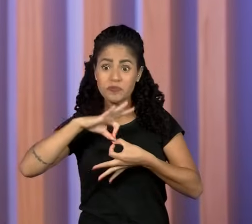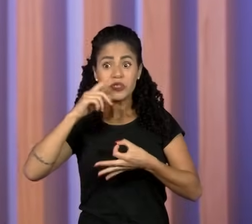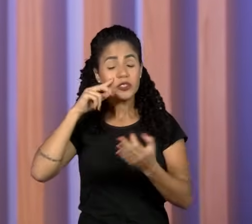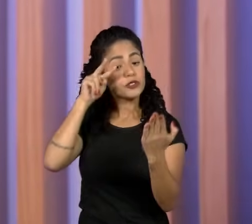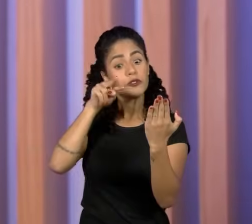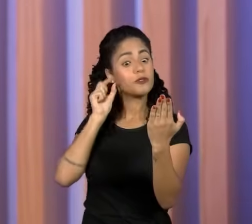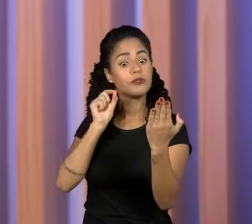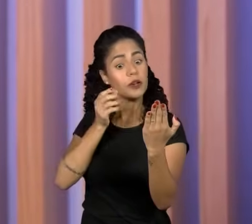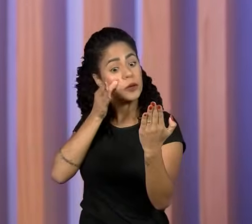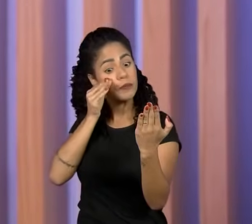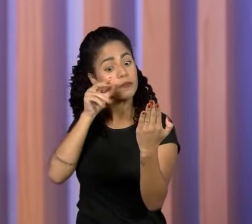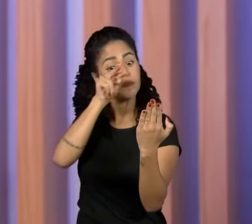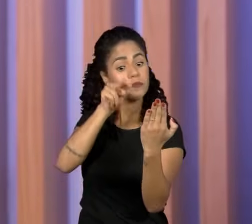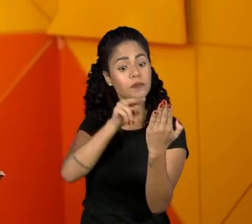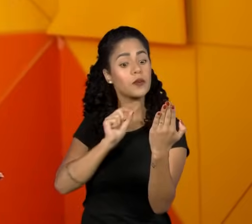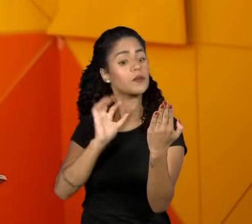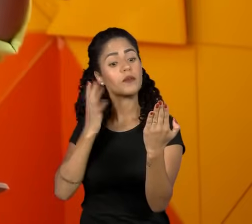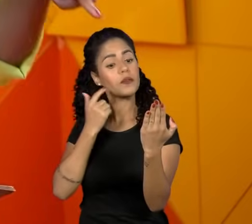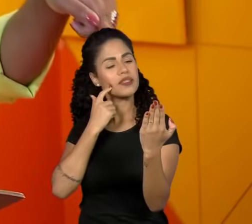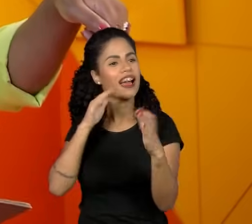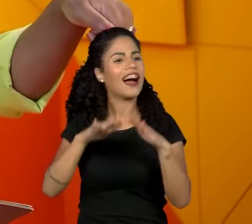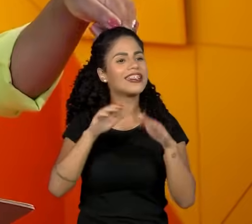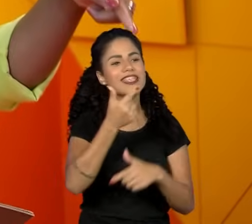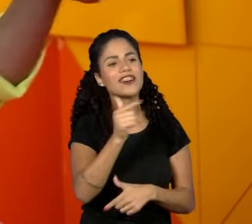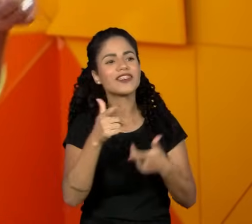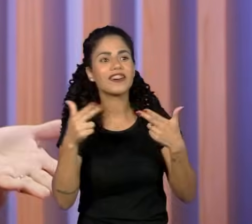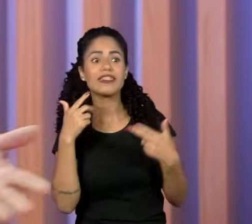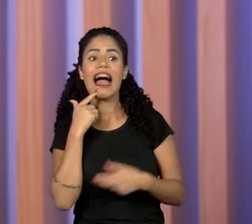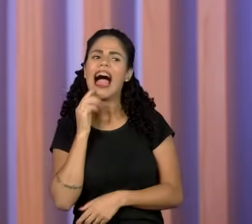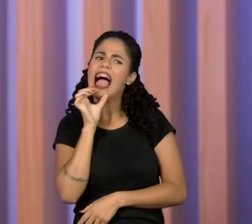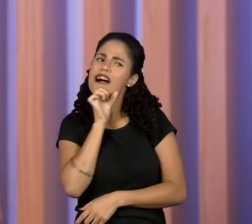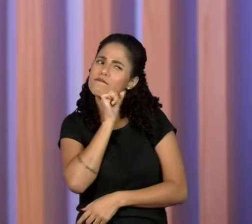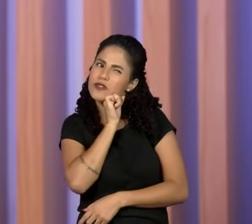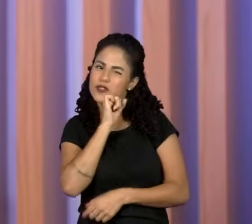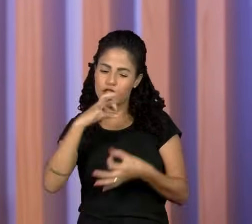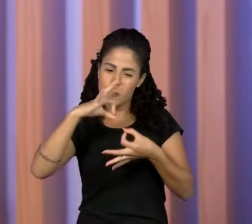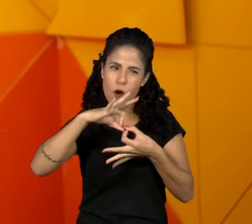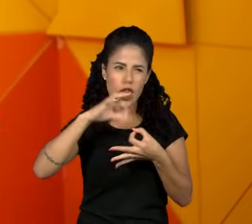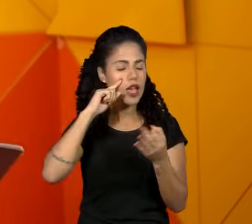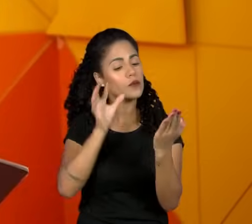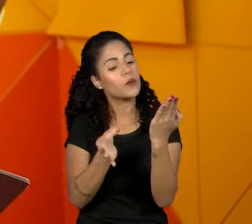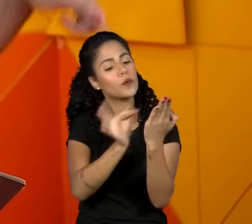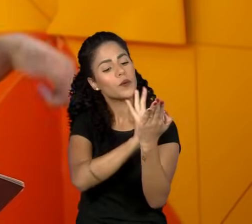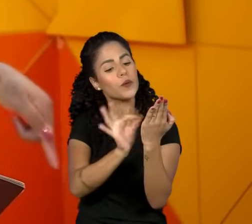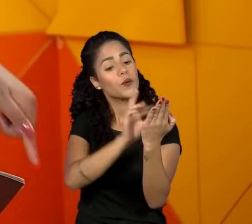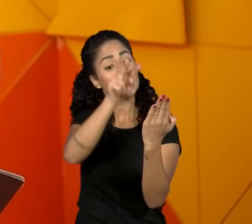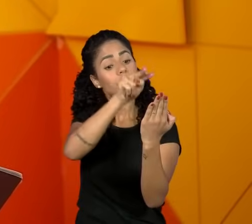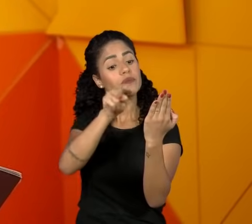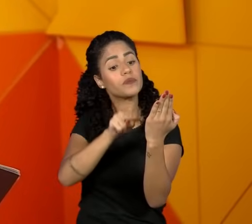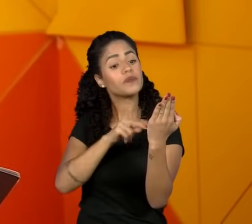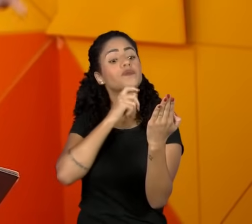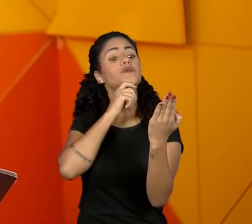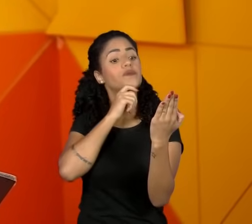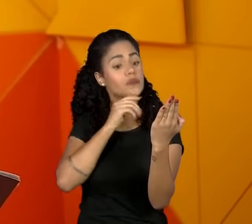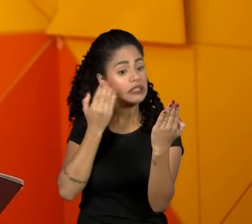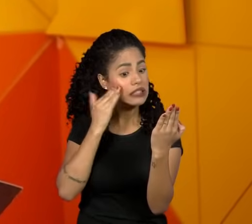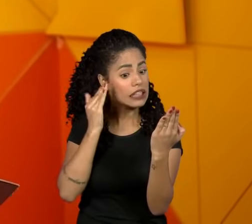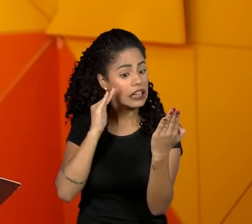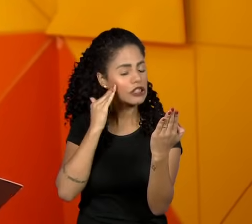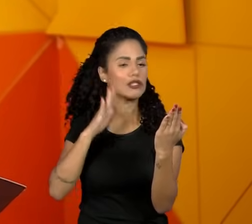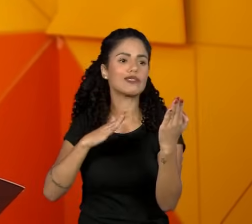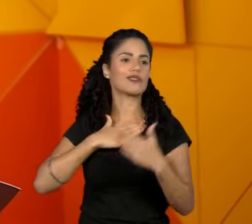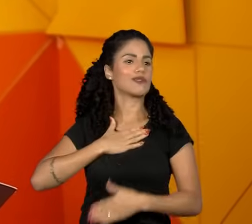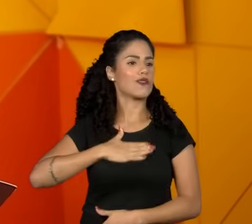dia? Mesmo que seja para dizer, não vai ser assim. Mesmo que seja para dizer que não gostou, para contrapor,